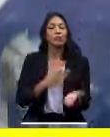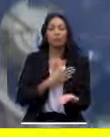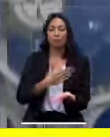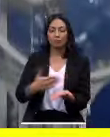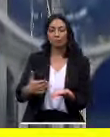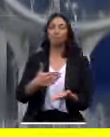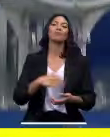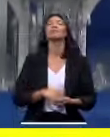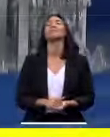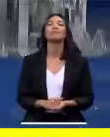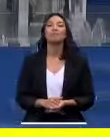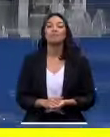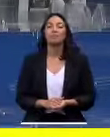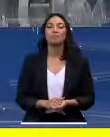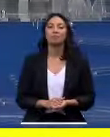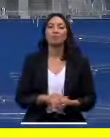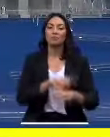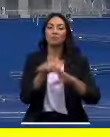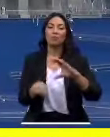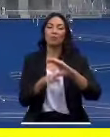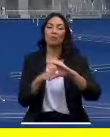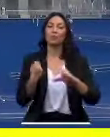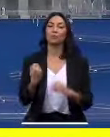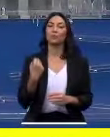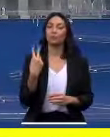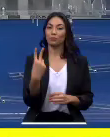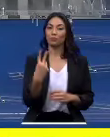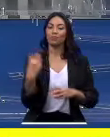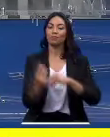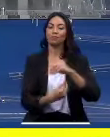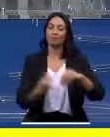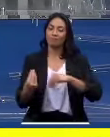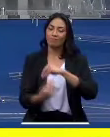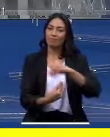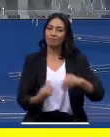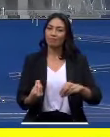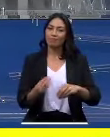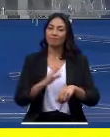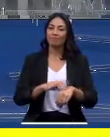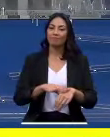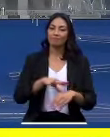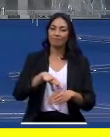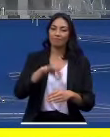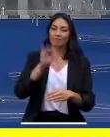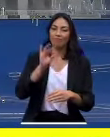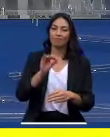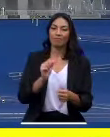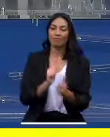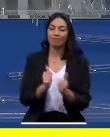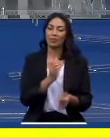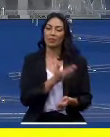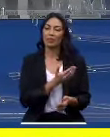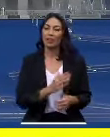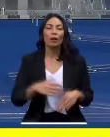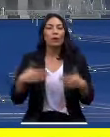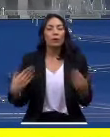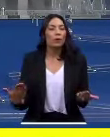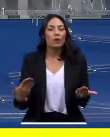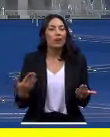Valendo! Globo número 2 embaralhando as bolas para o sorteio do time do coração. Qual vai ser o